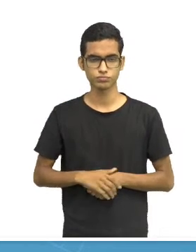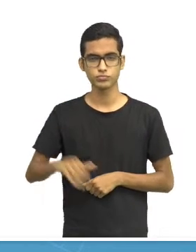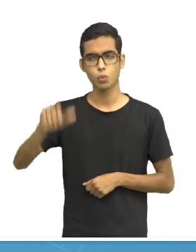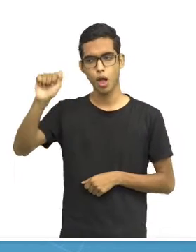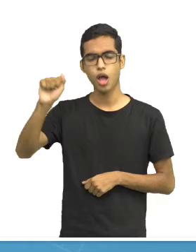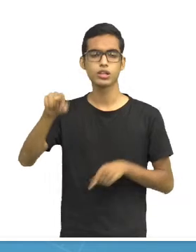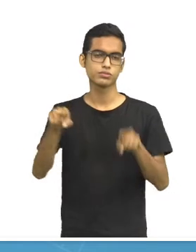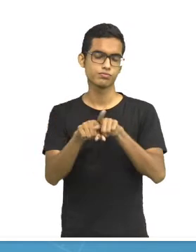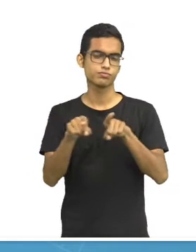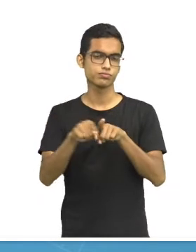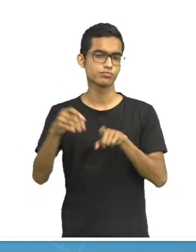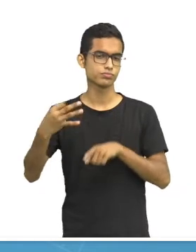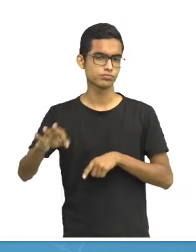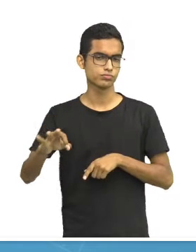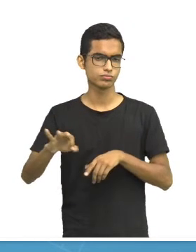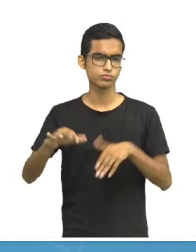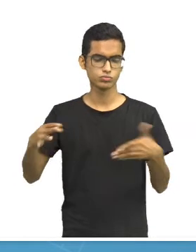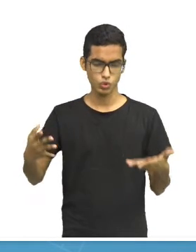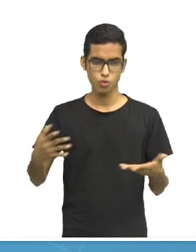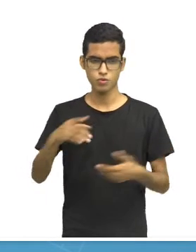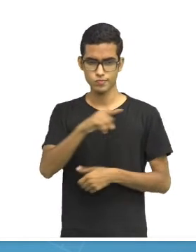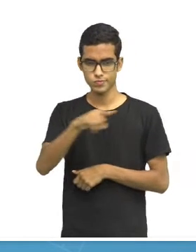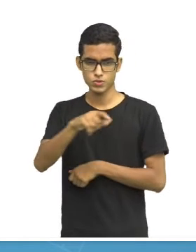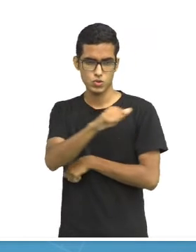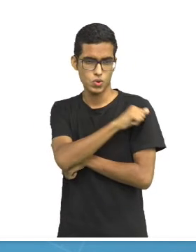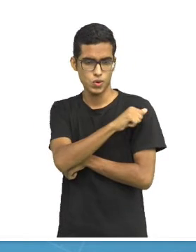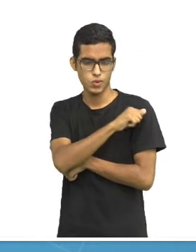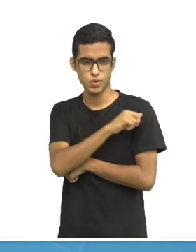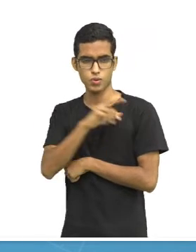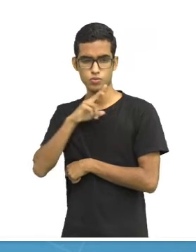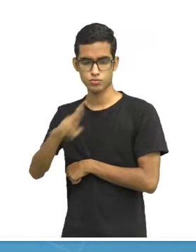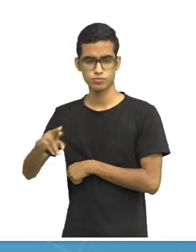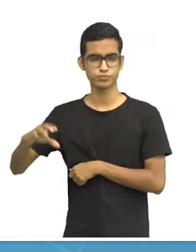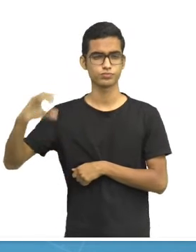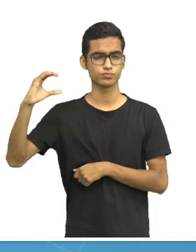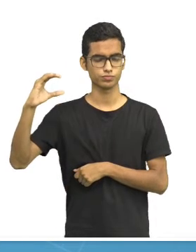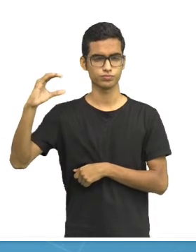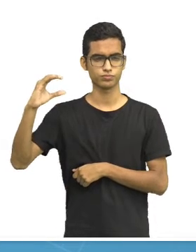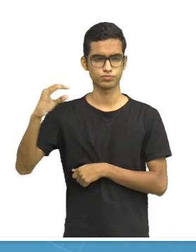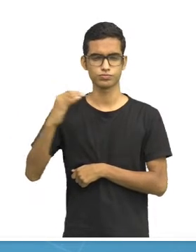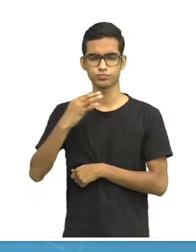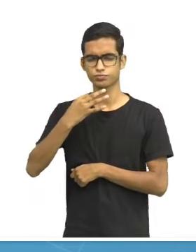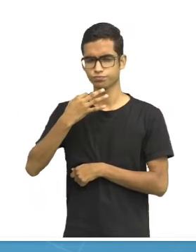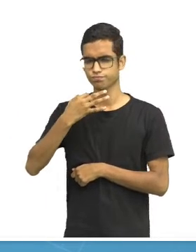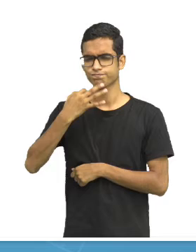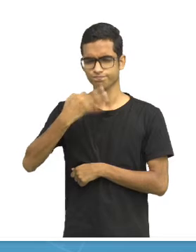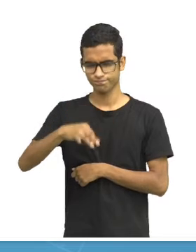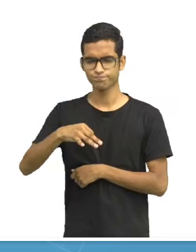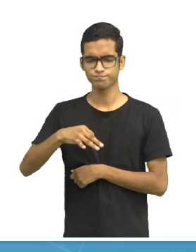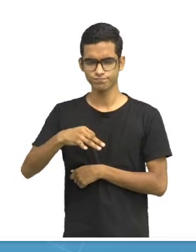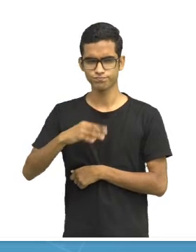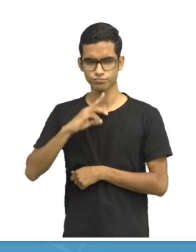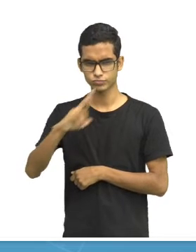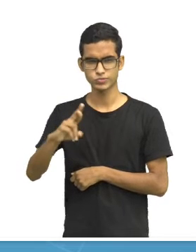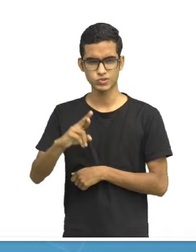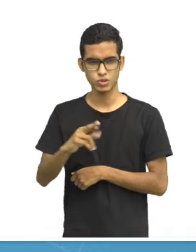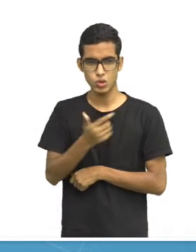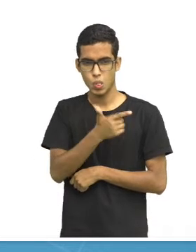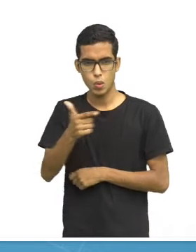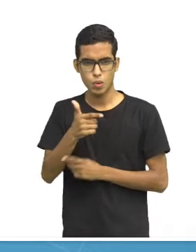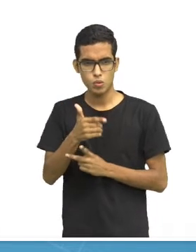variadas. Então, quem respondeu a letra C respondeu corretamente, porque não existe essa